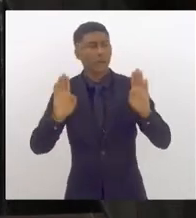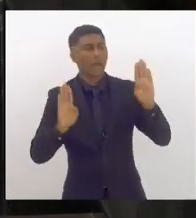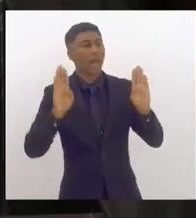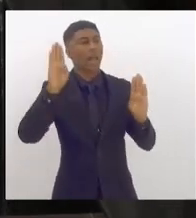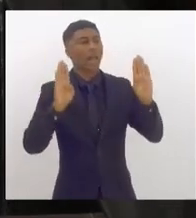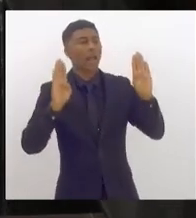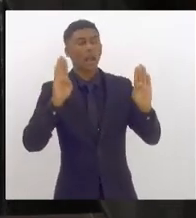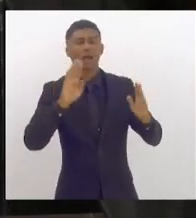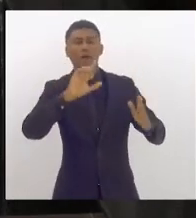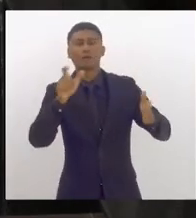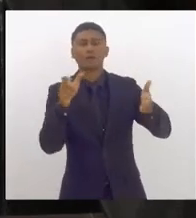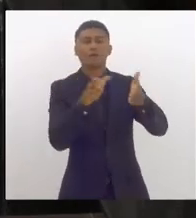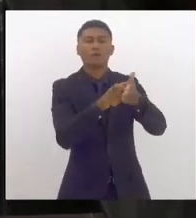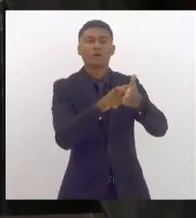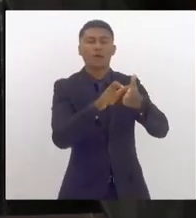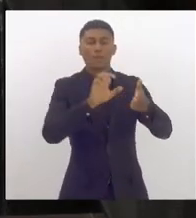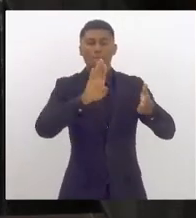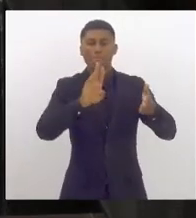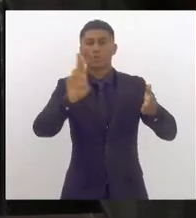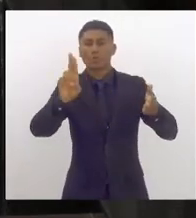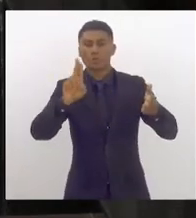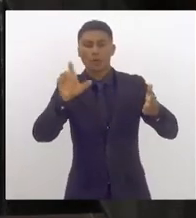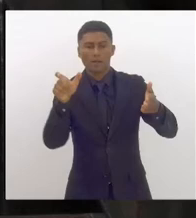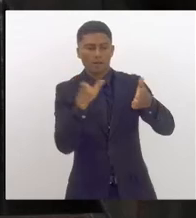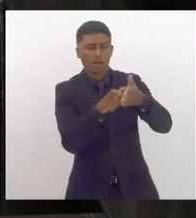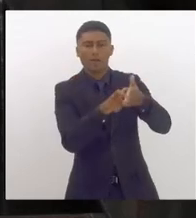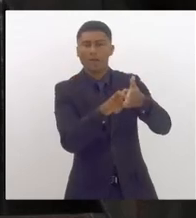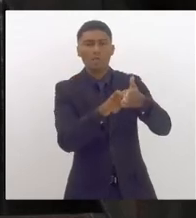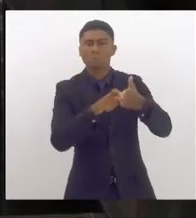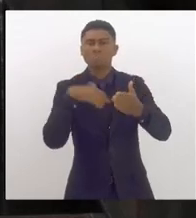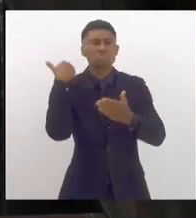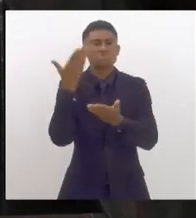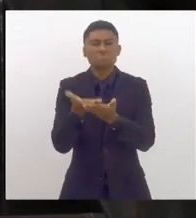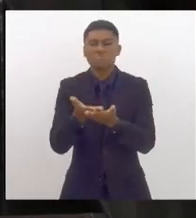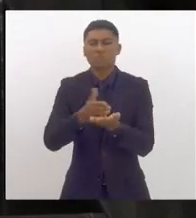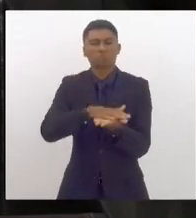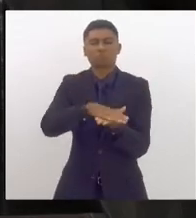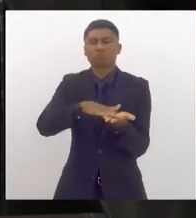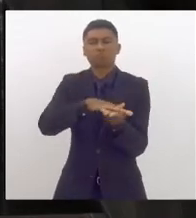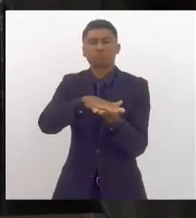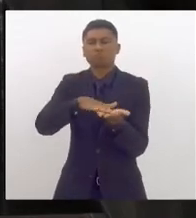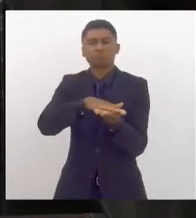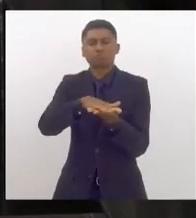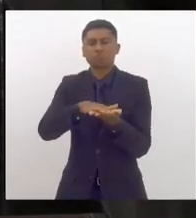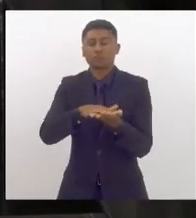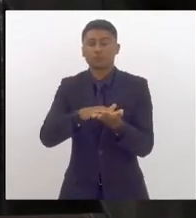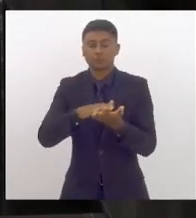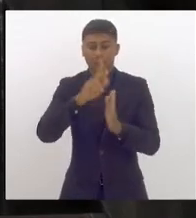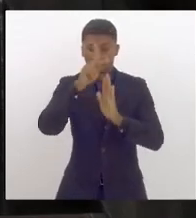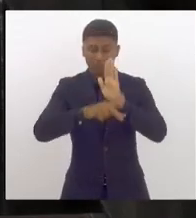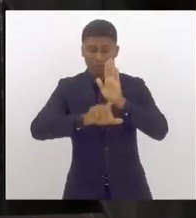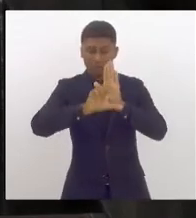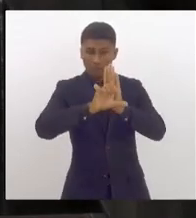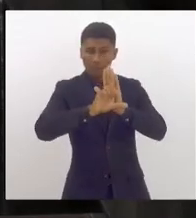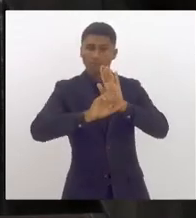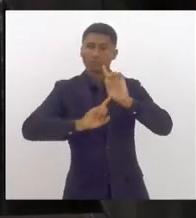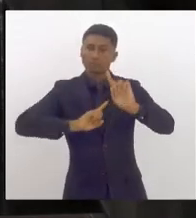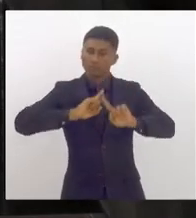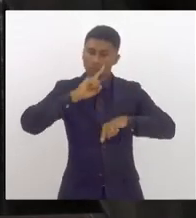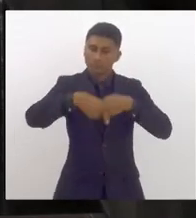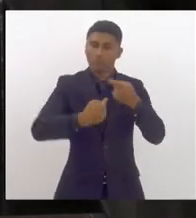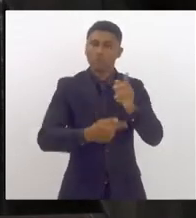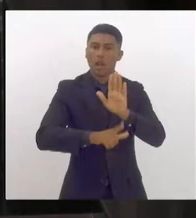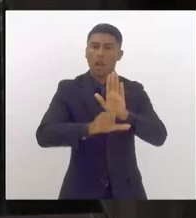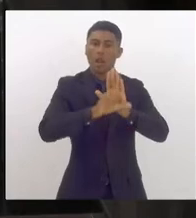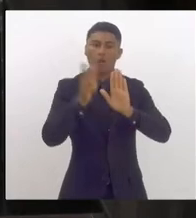único até agora também não aconteceu e este projeto de lei que virou a lei foi